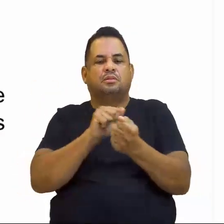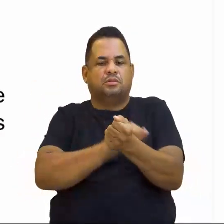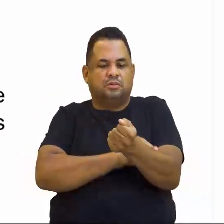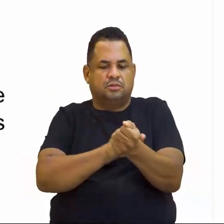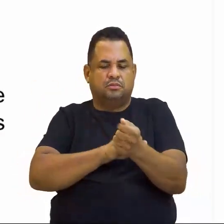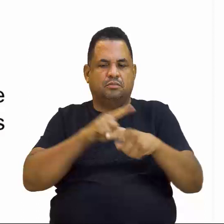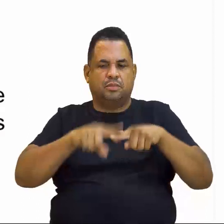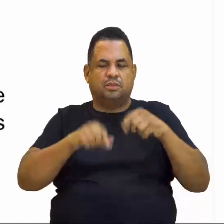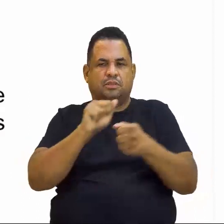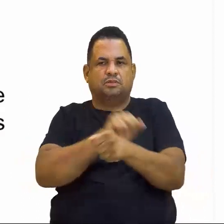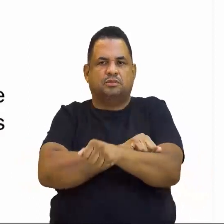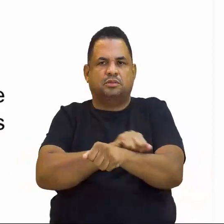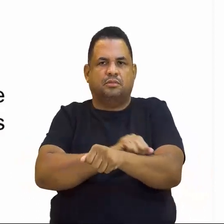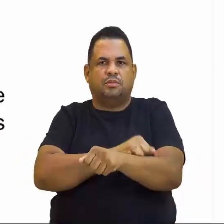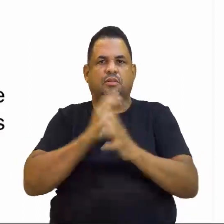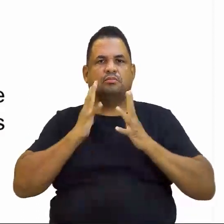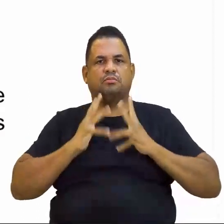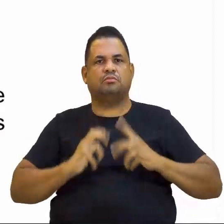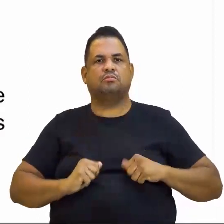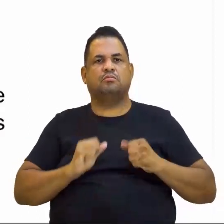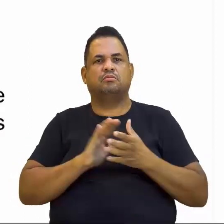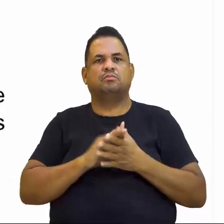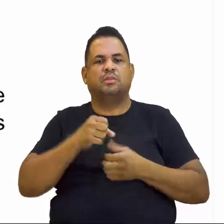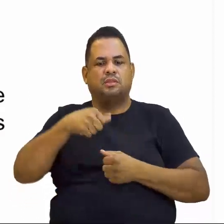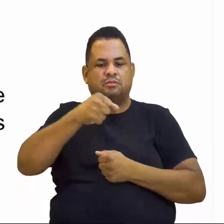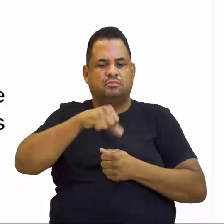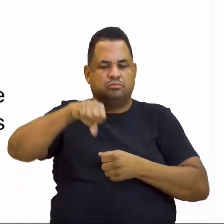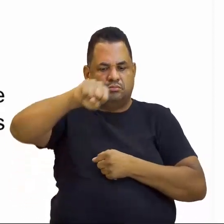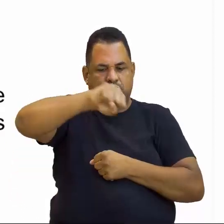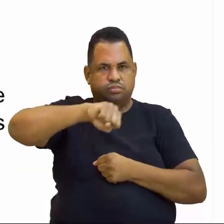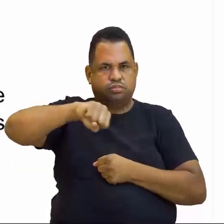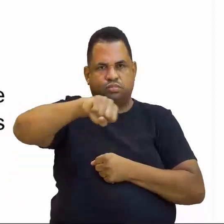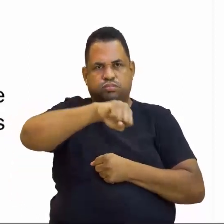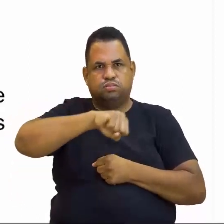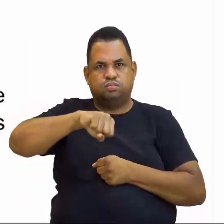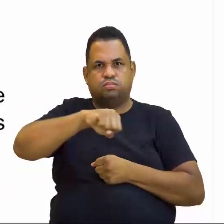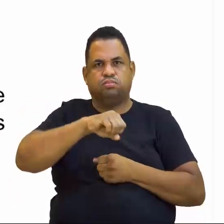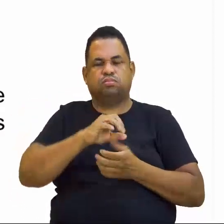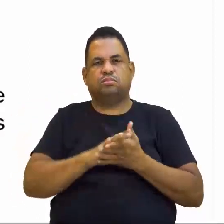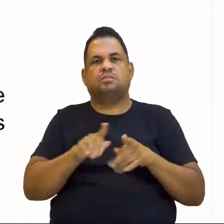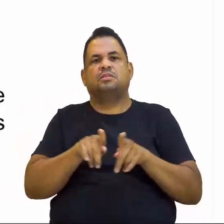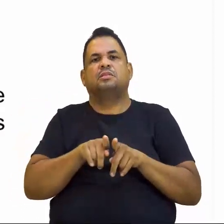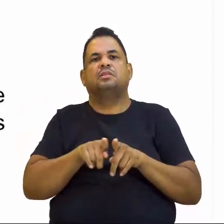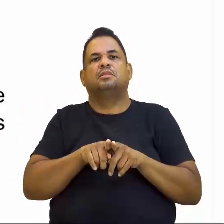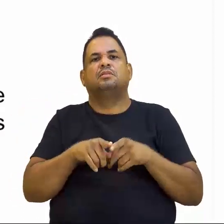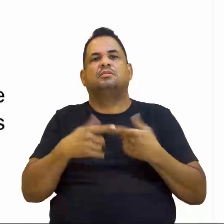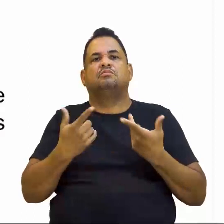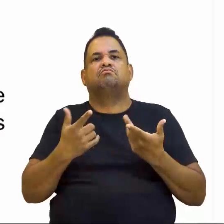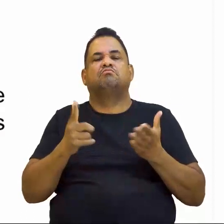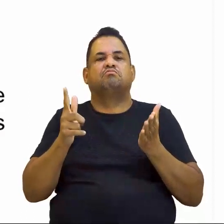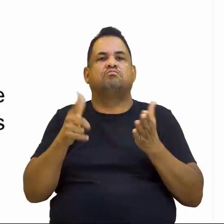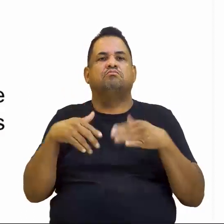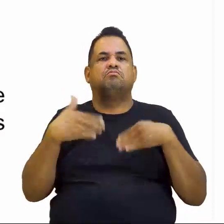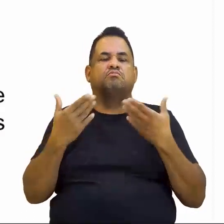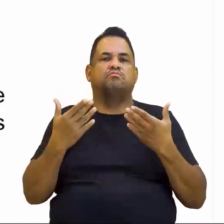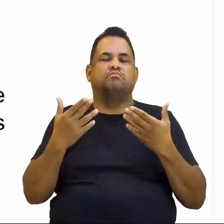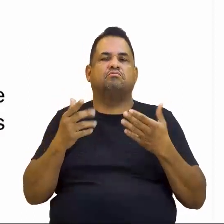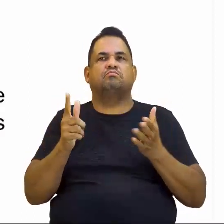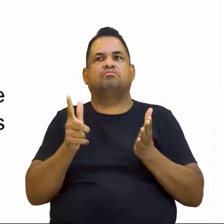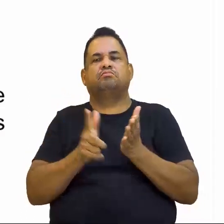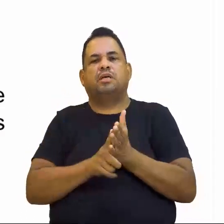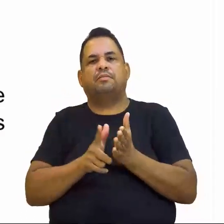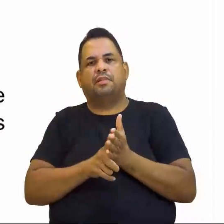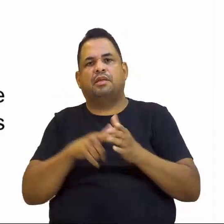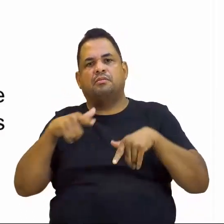De sabão e também de detergente. Vai ser produzido ainda na produção, utilizado na produção